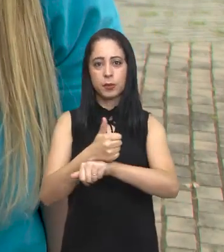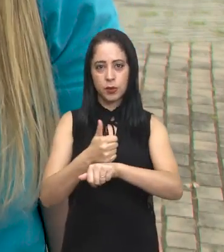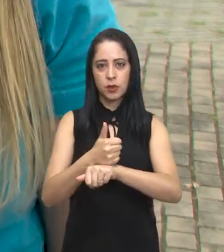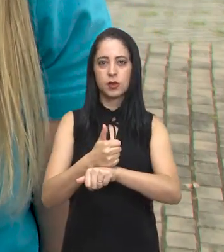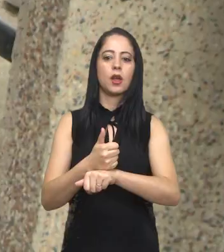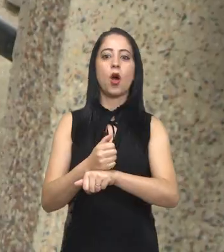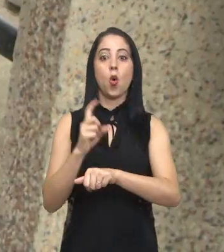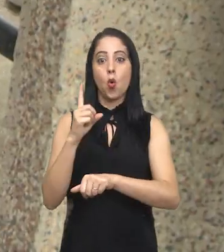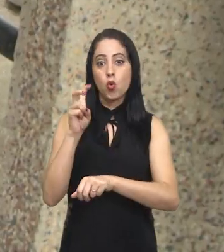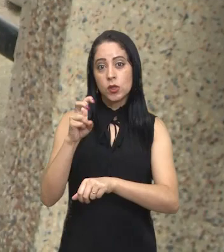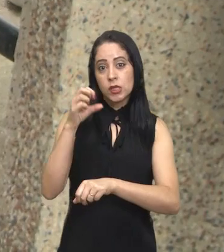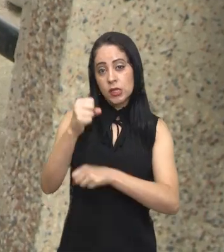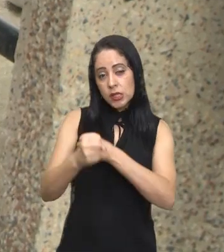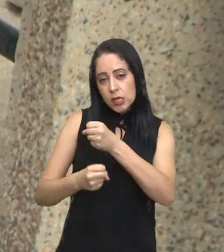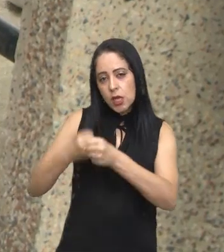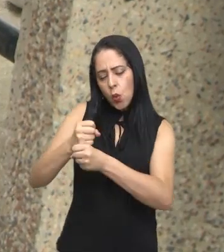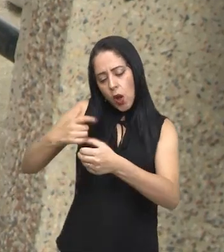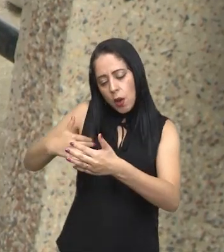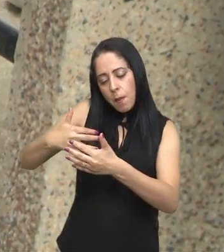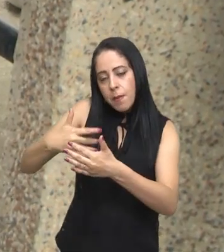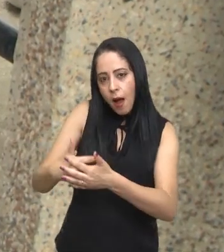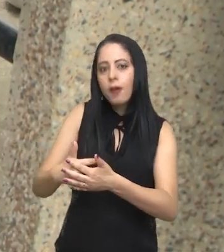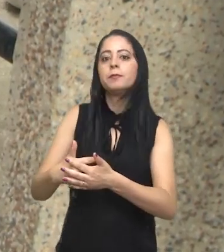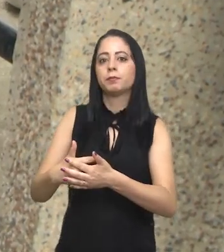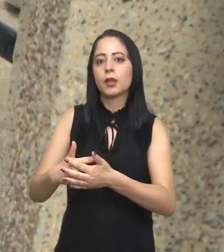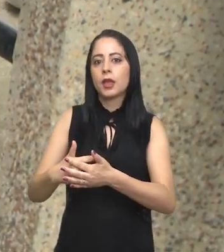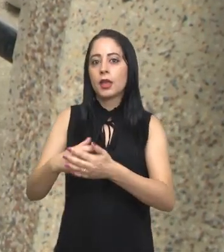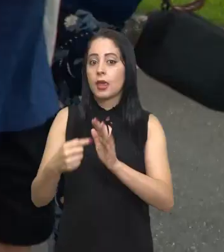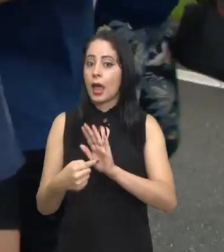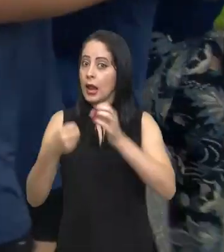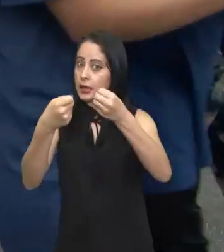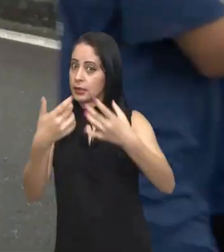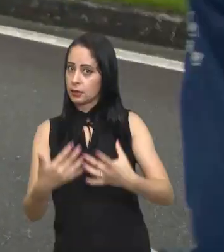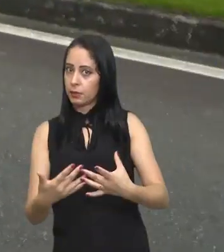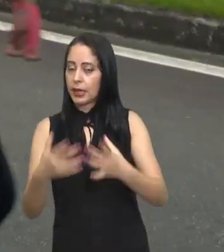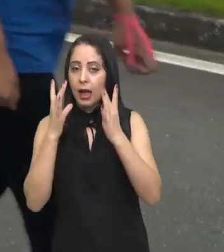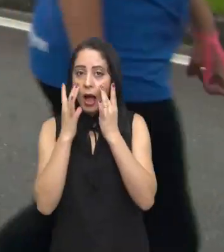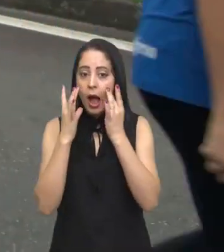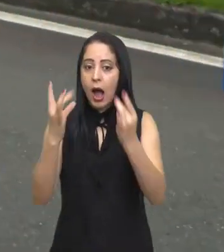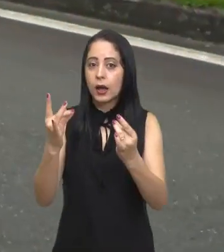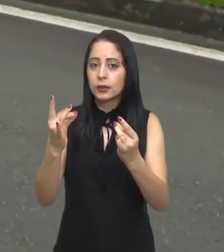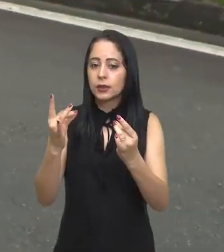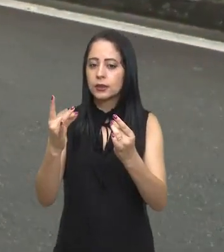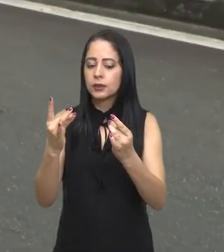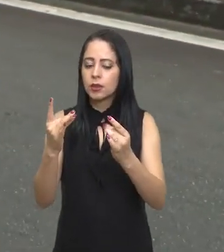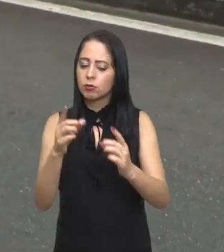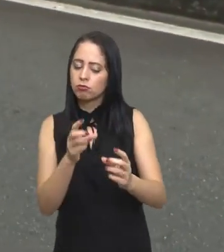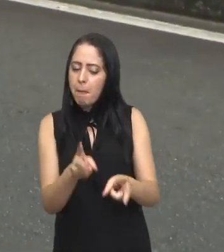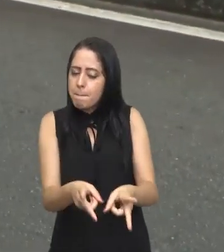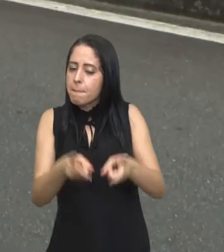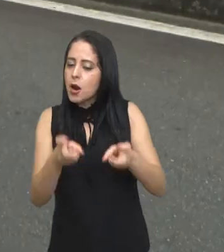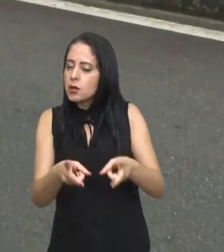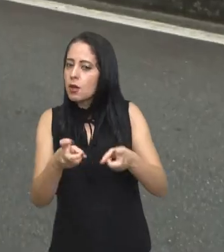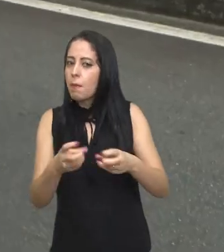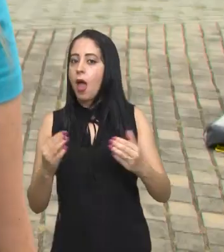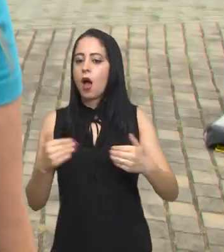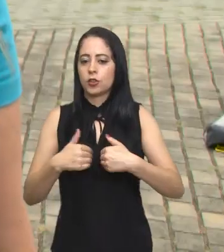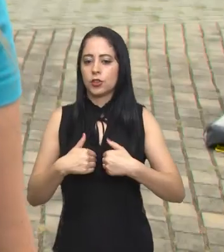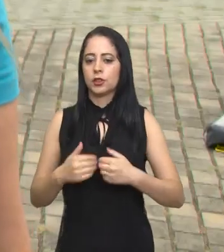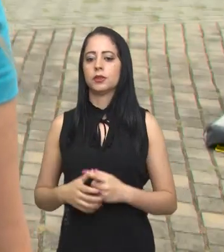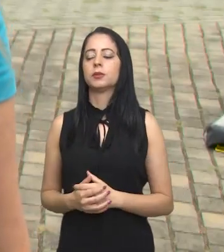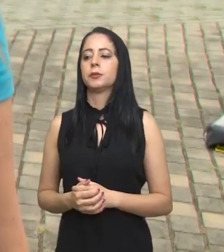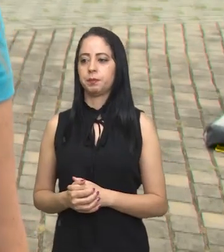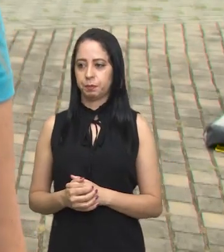a cinco anos como especialista Alerta sobre alguns sinais que podem indicar o transtorno do espectro autista